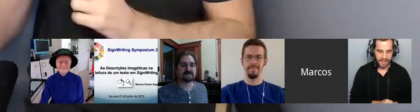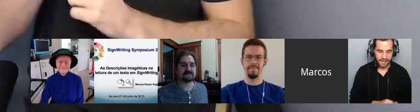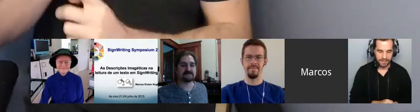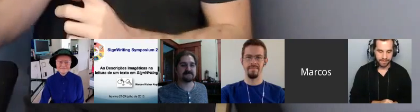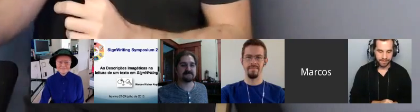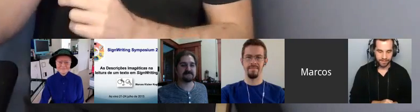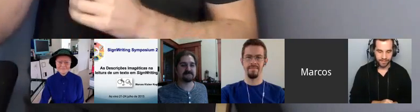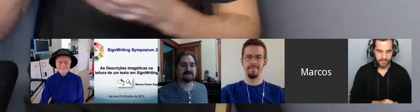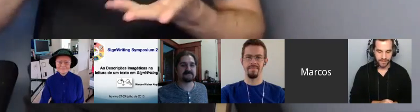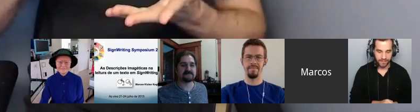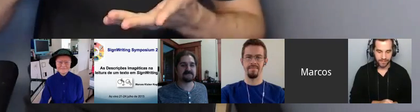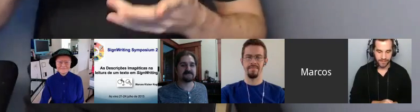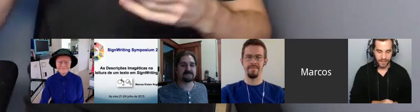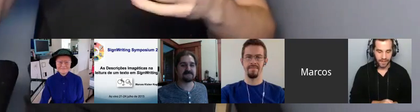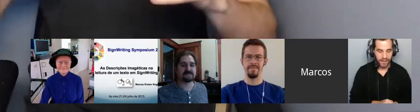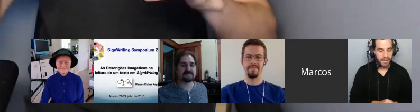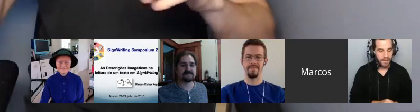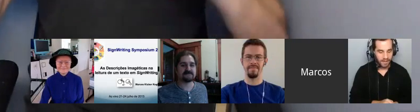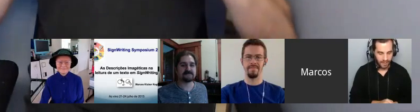Ah,